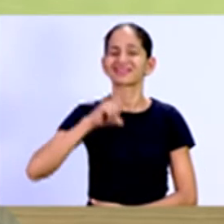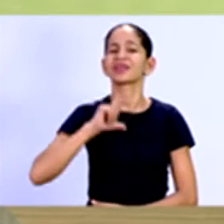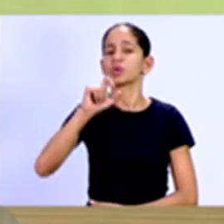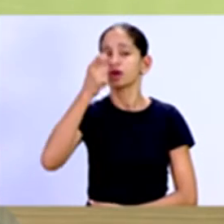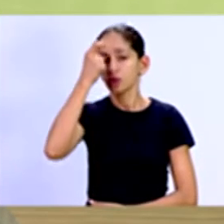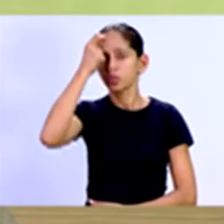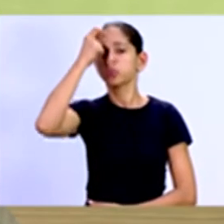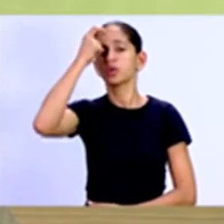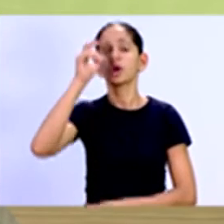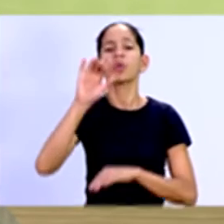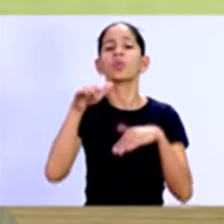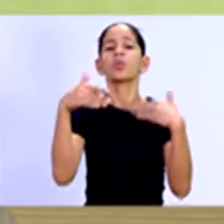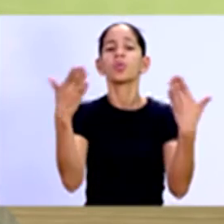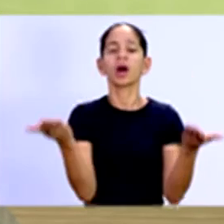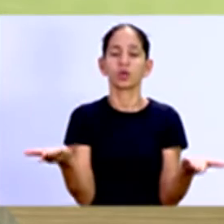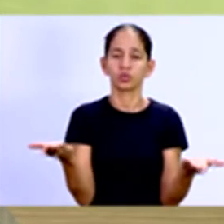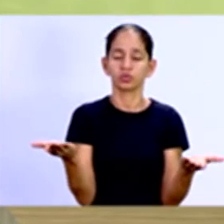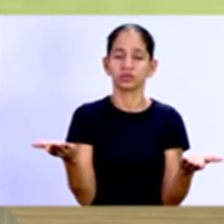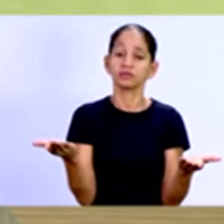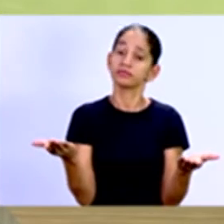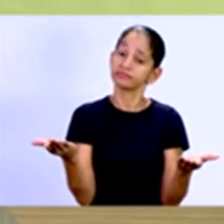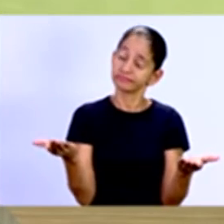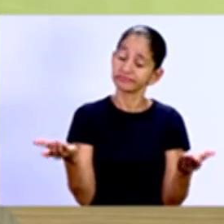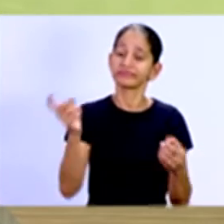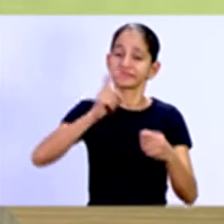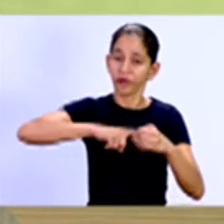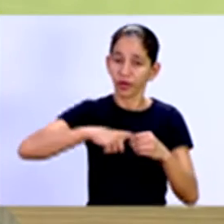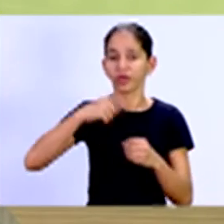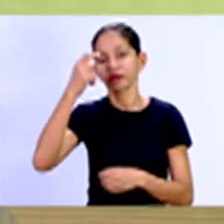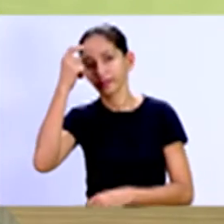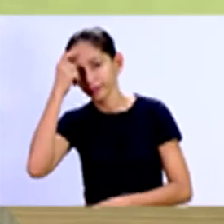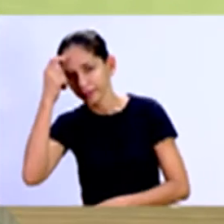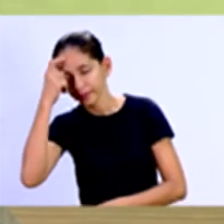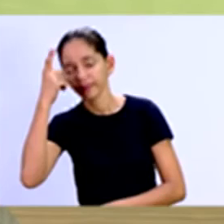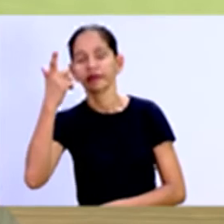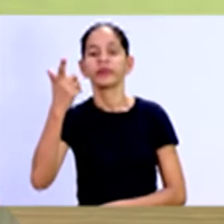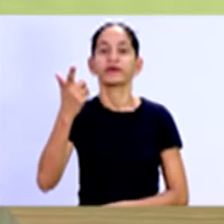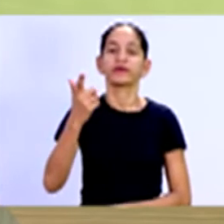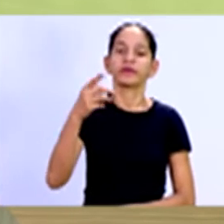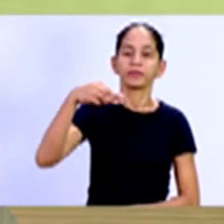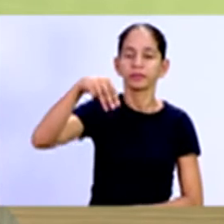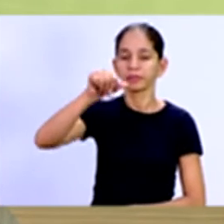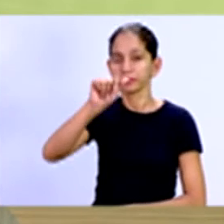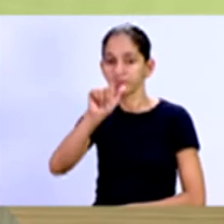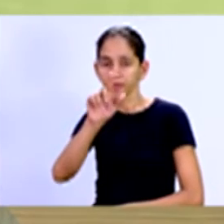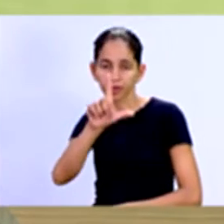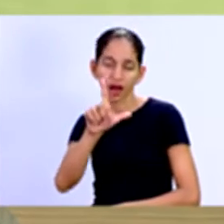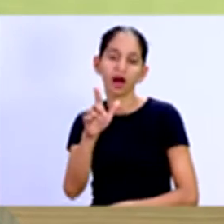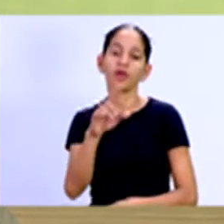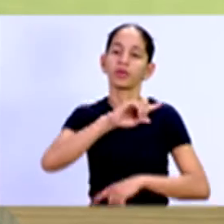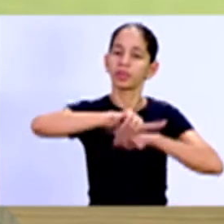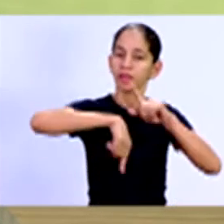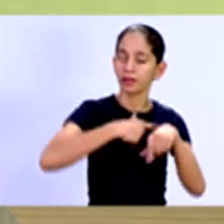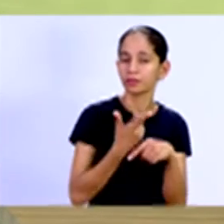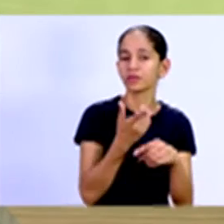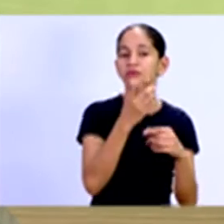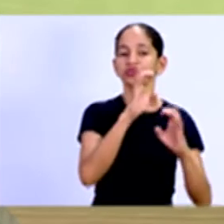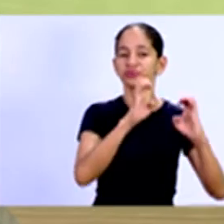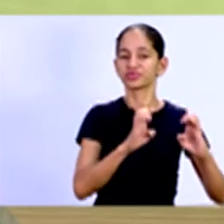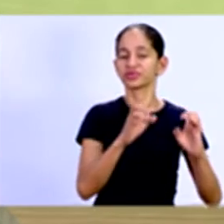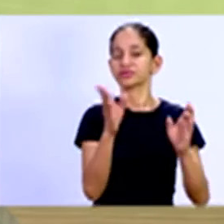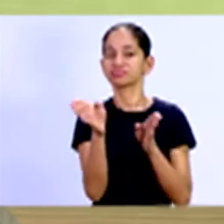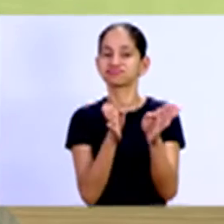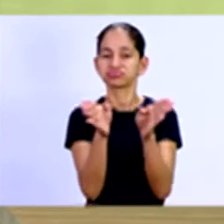conceito de ética e de moral, aquilo que nós aprendemos com passadas experiências, fazendo com que